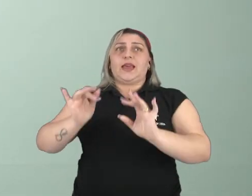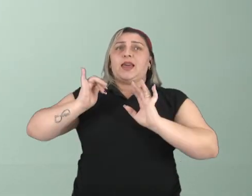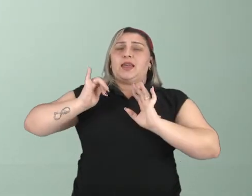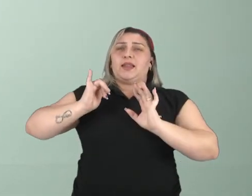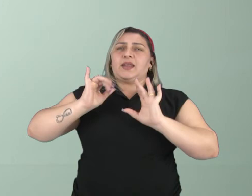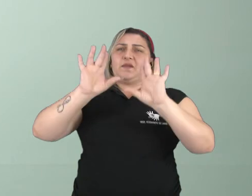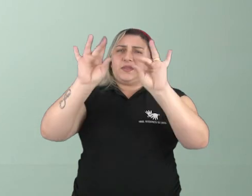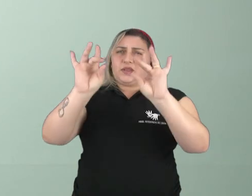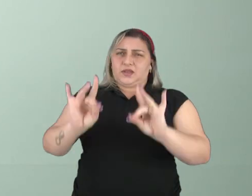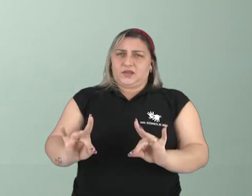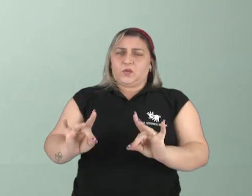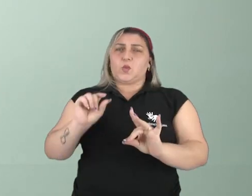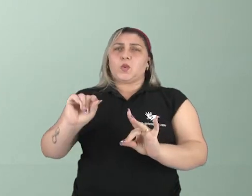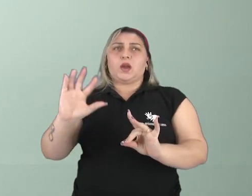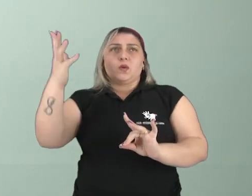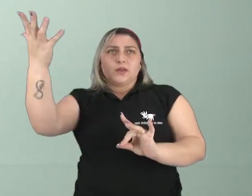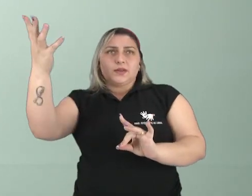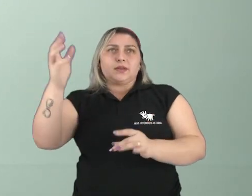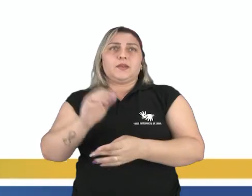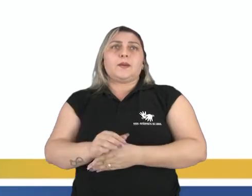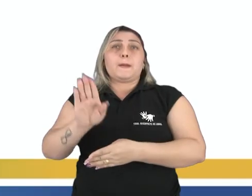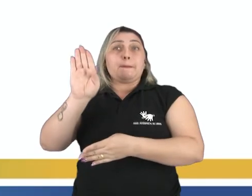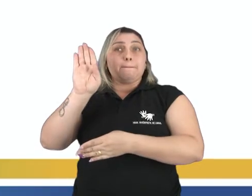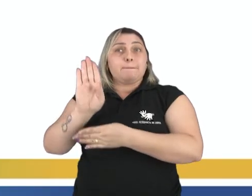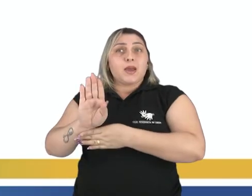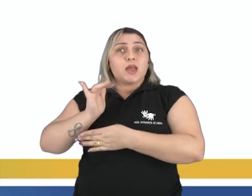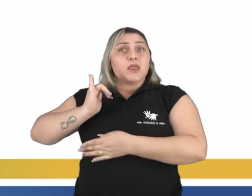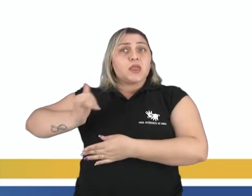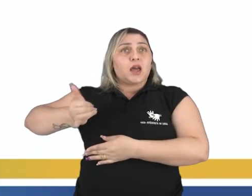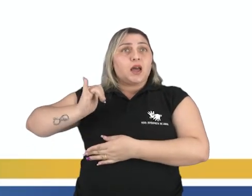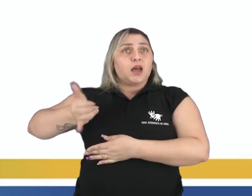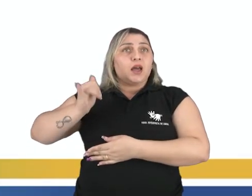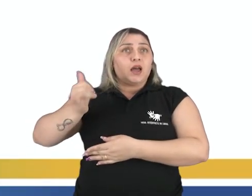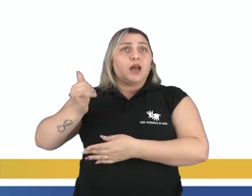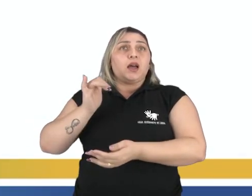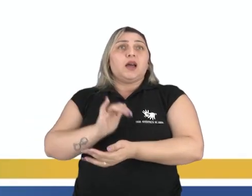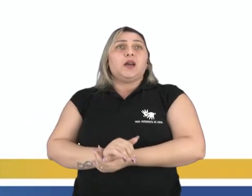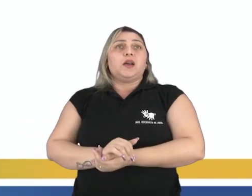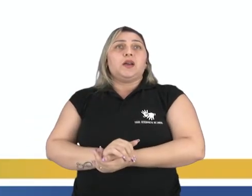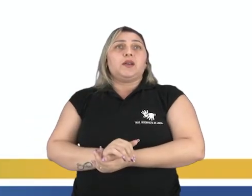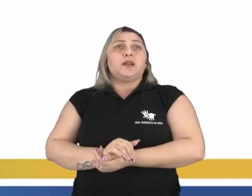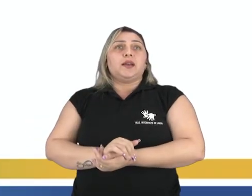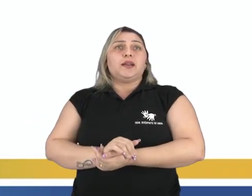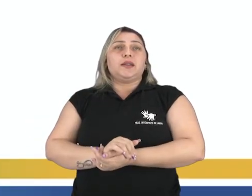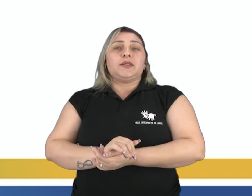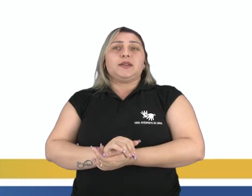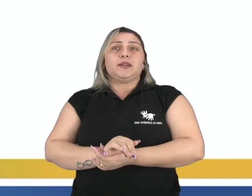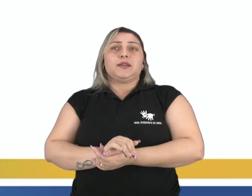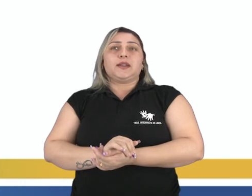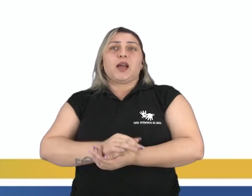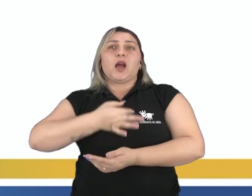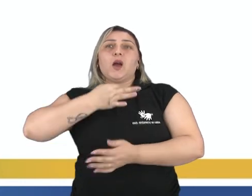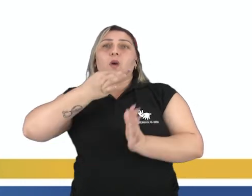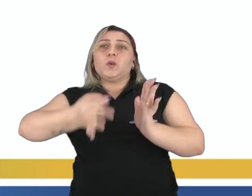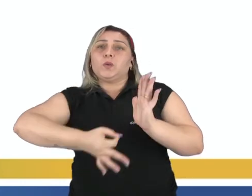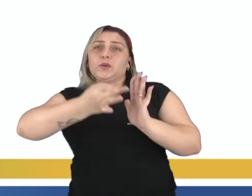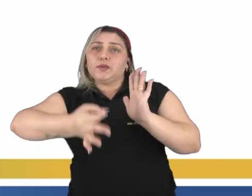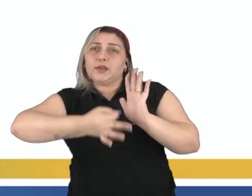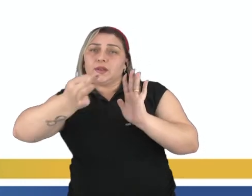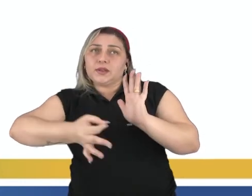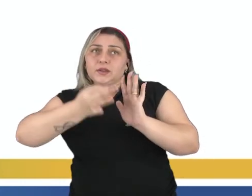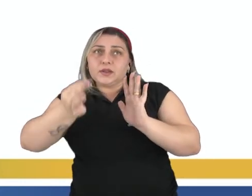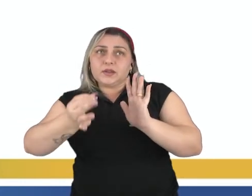ele está descrevendo o que aconteceu ali ele está narrando os fatos ele está